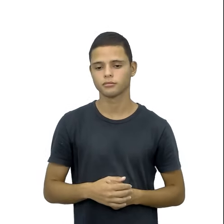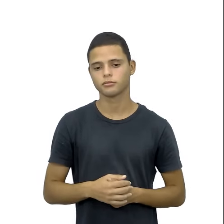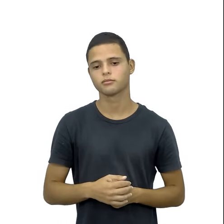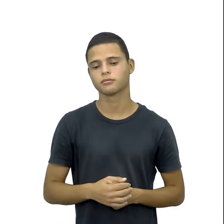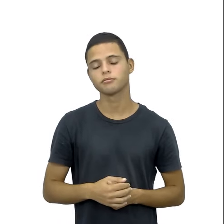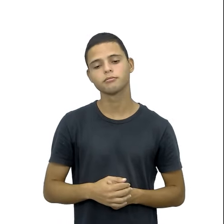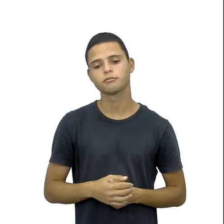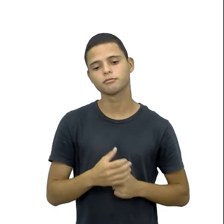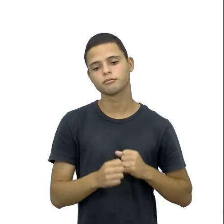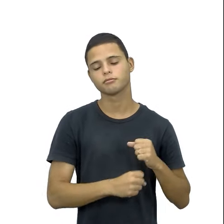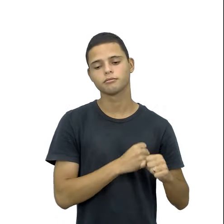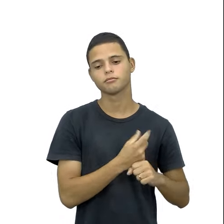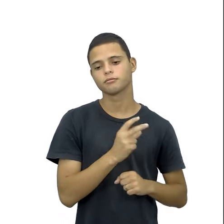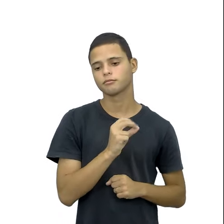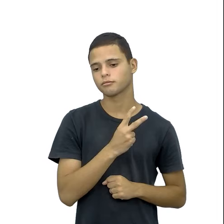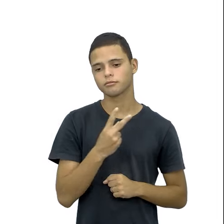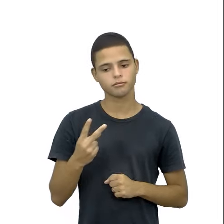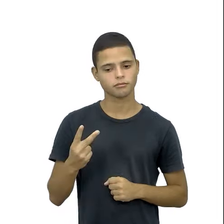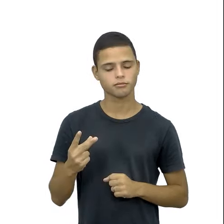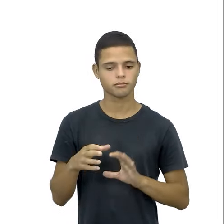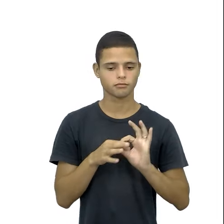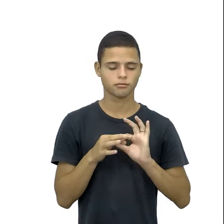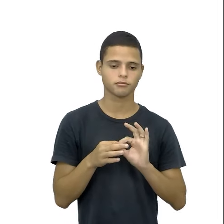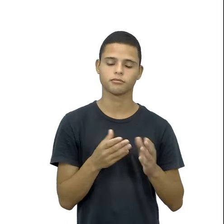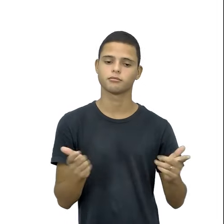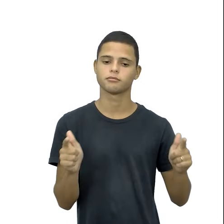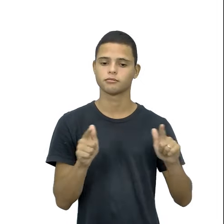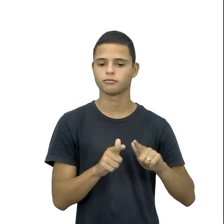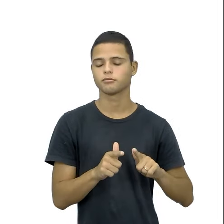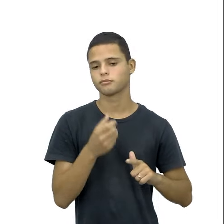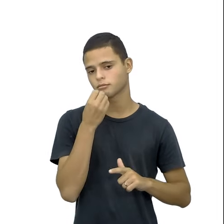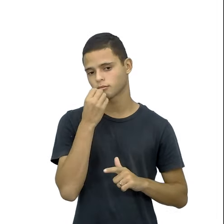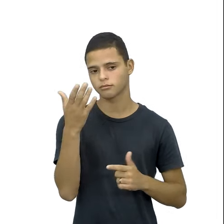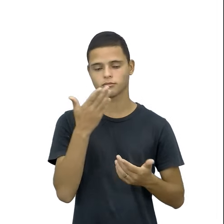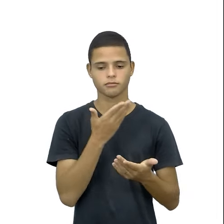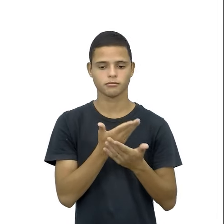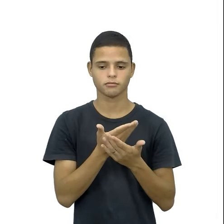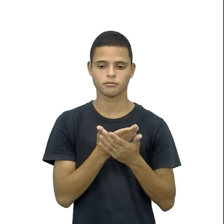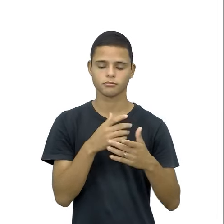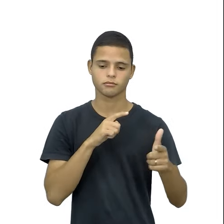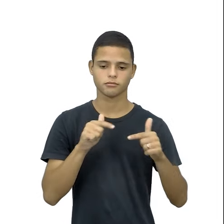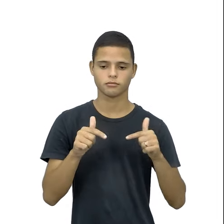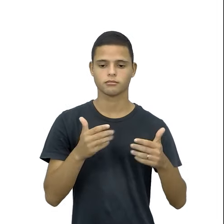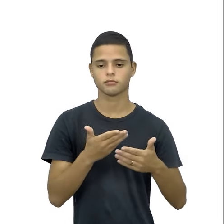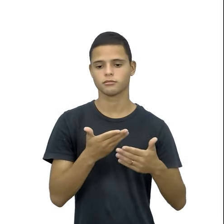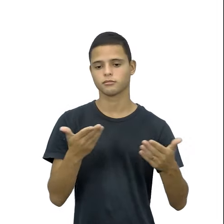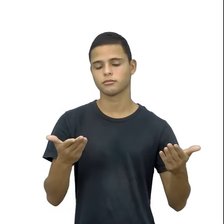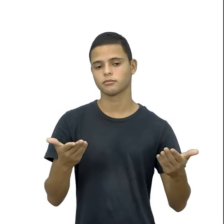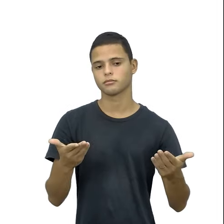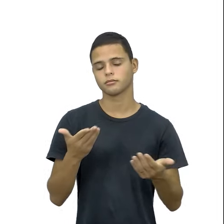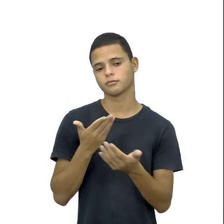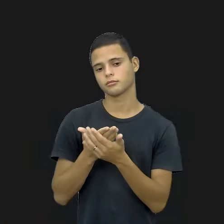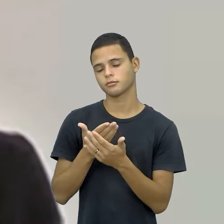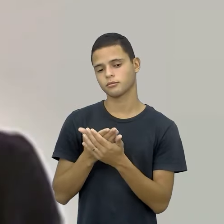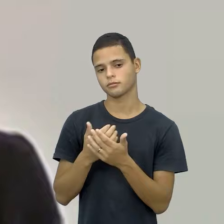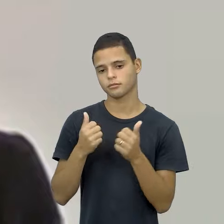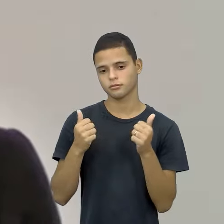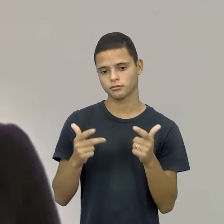jornada de 2022. Eu espero um ótimo trabalho para vocês aí na